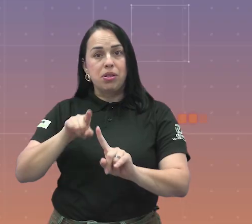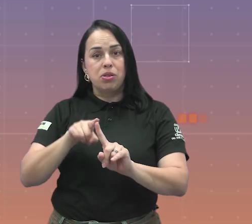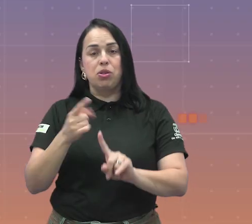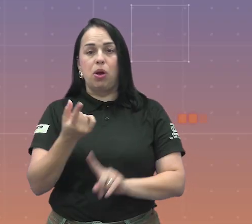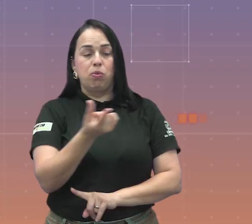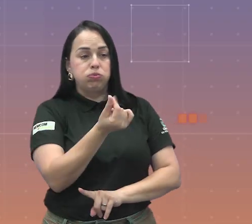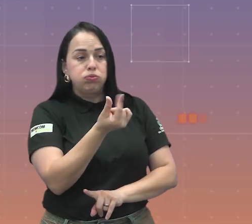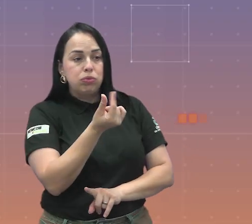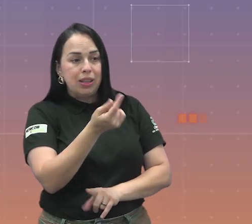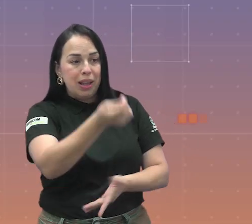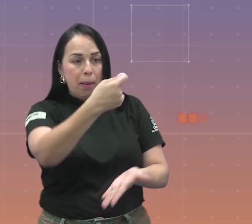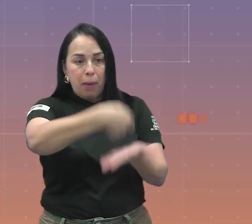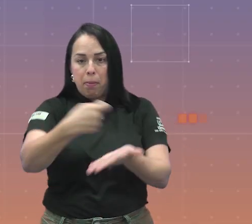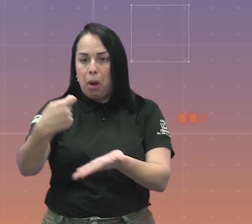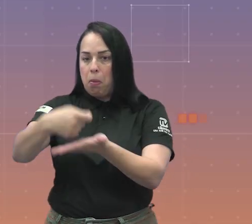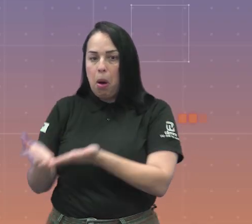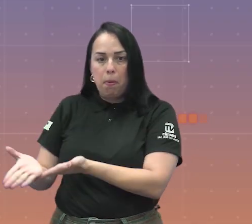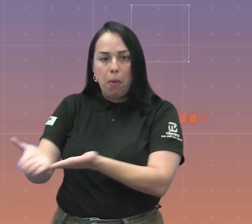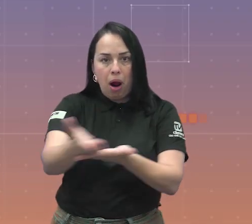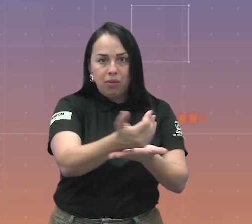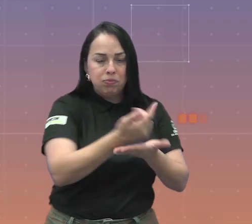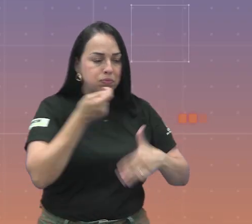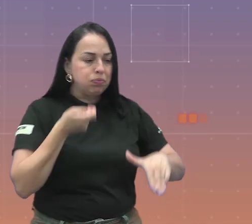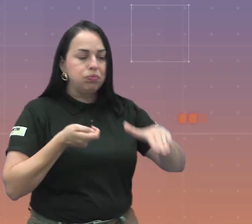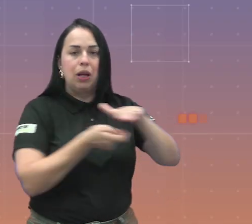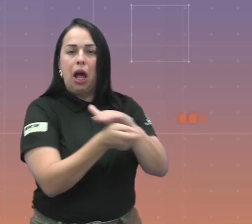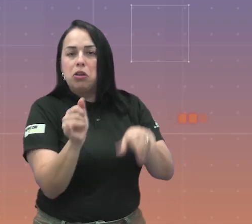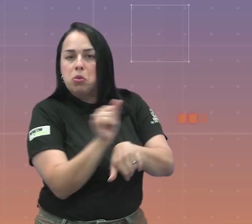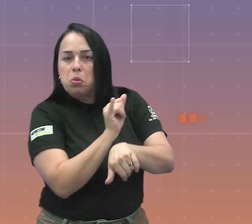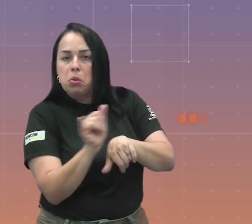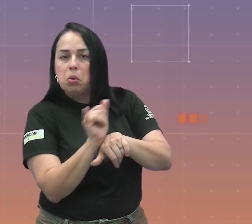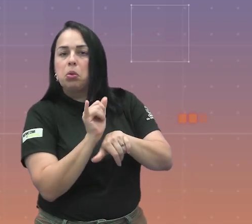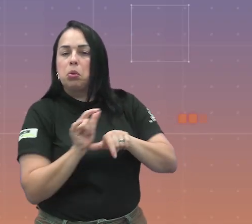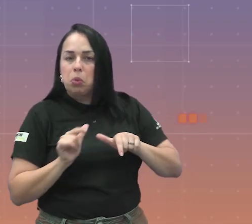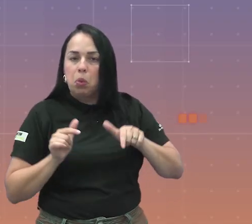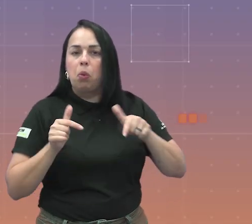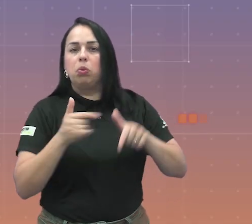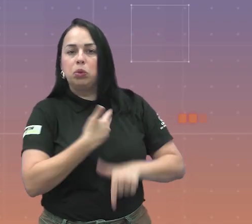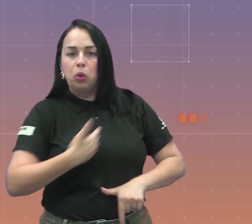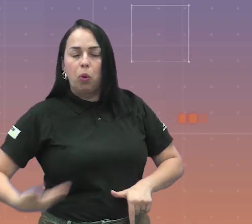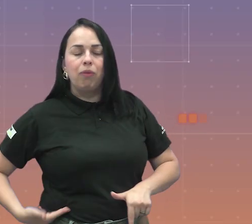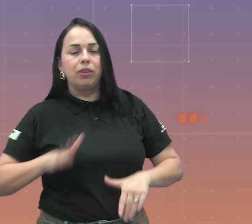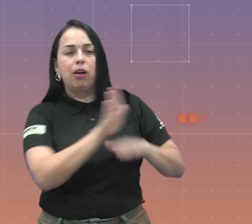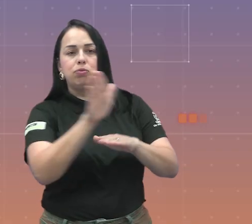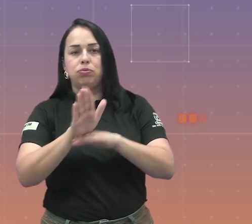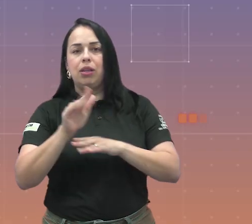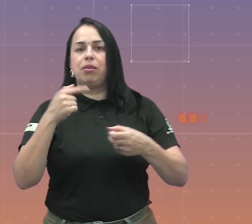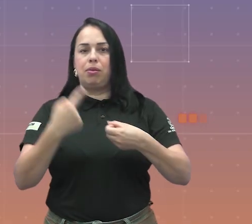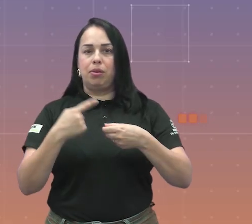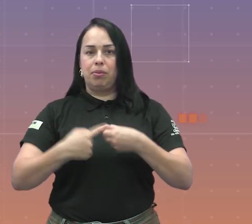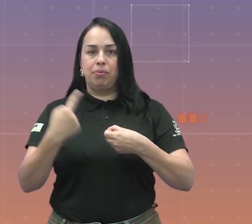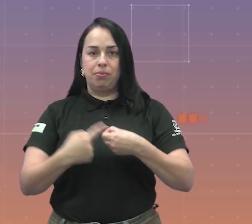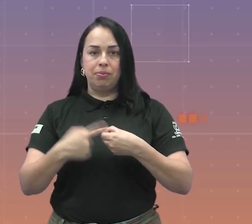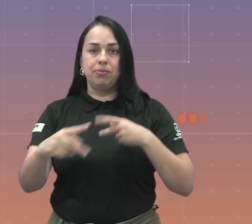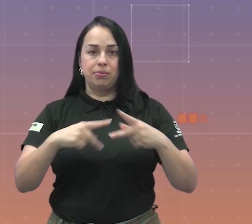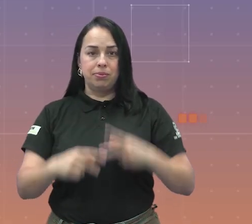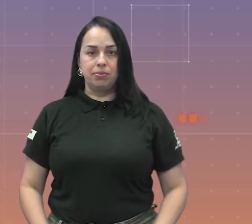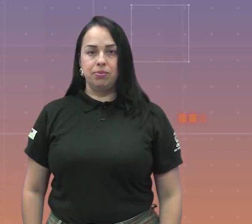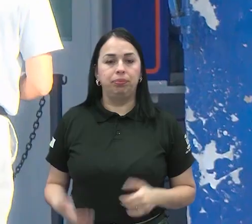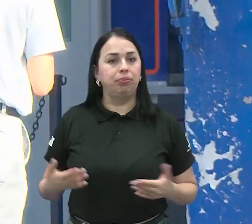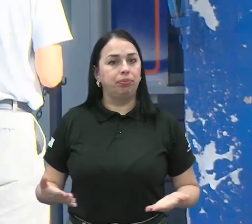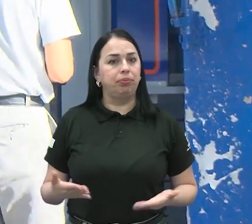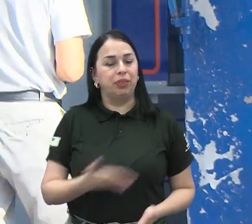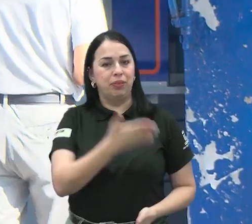Campos. A ideia é que a receita arrecadada com as apostas seja investida em políticas públicas que beneficiem a